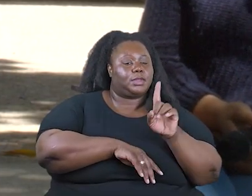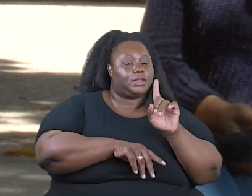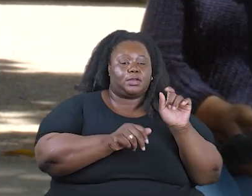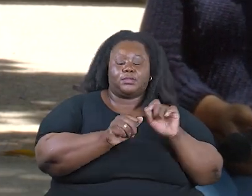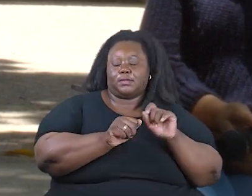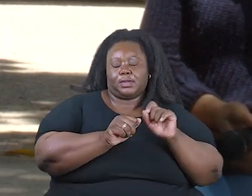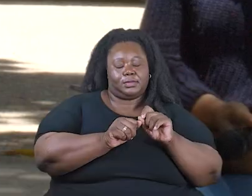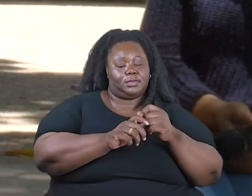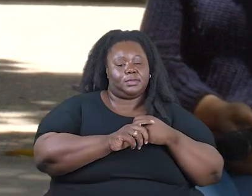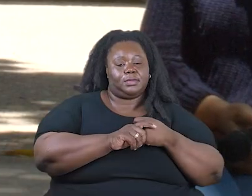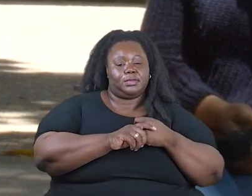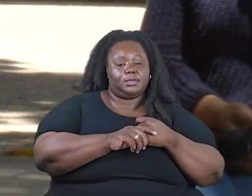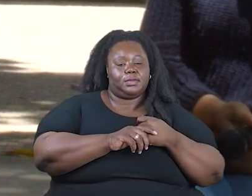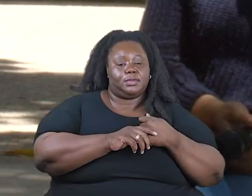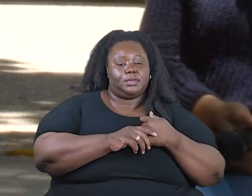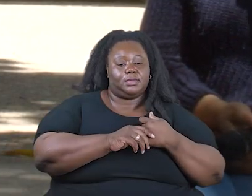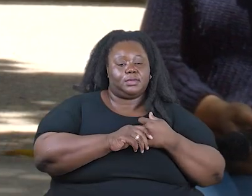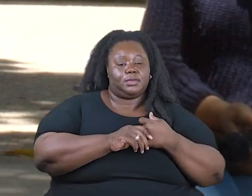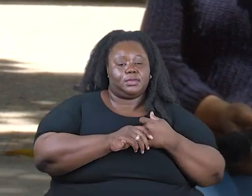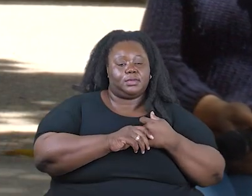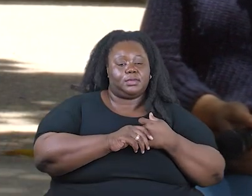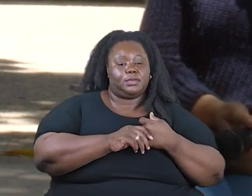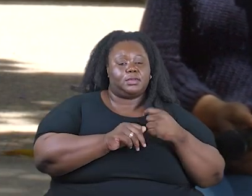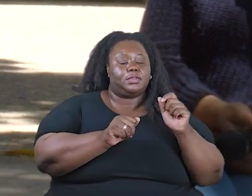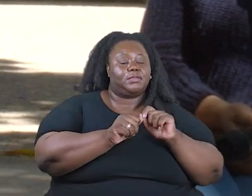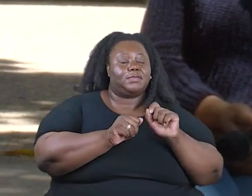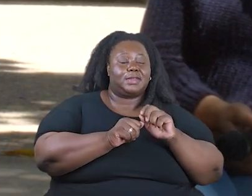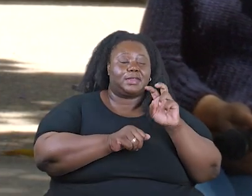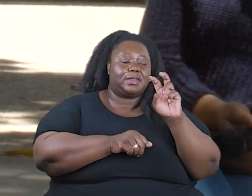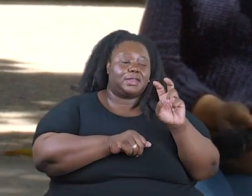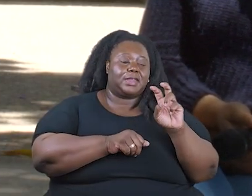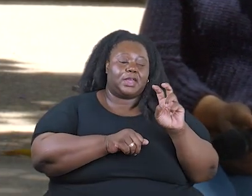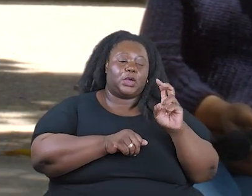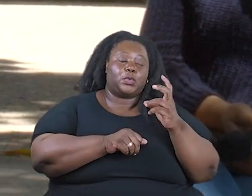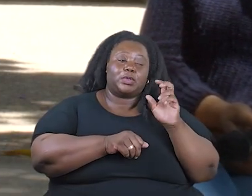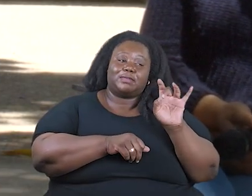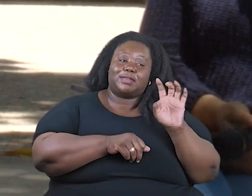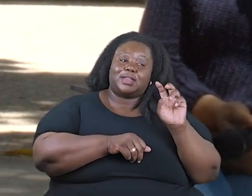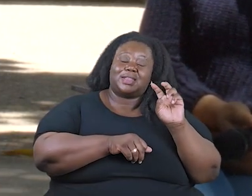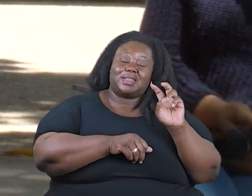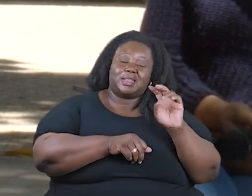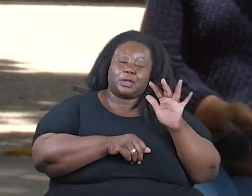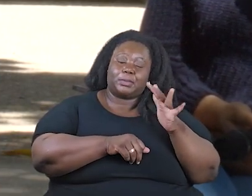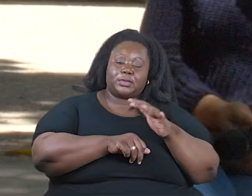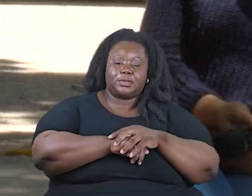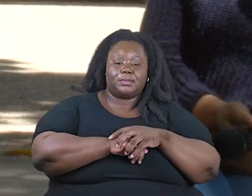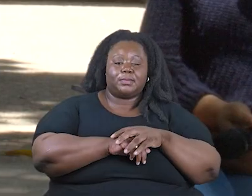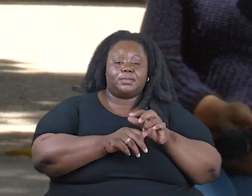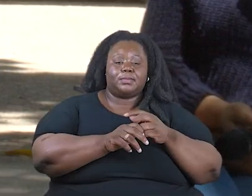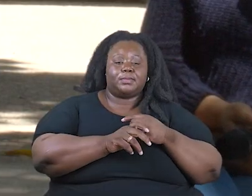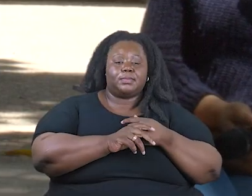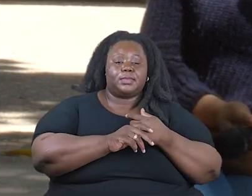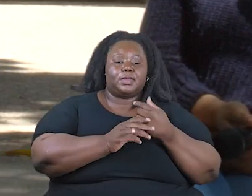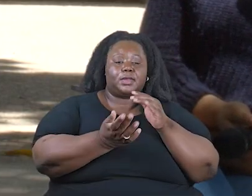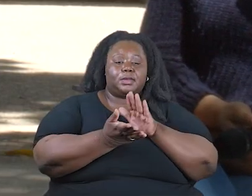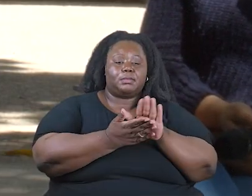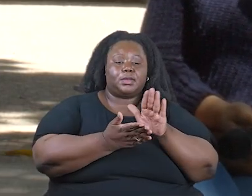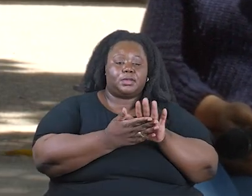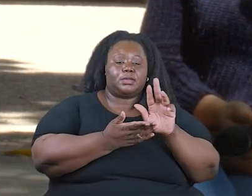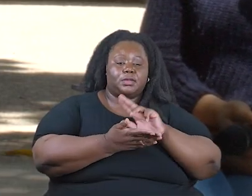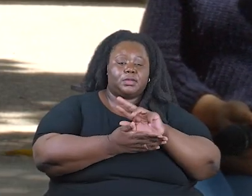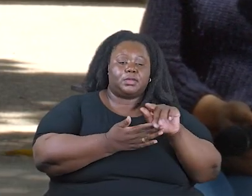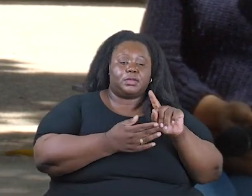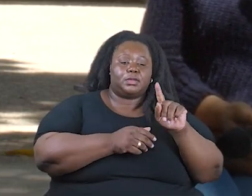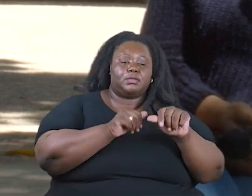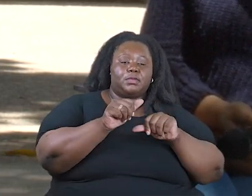Ele não fez isso. Ele deve ter feito aí umas 5 versões, e aí manda imprimir